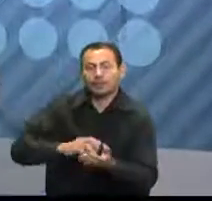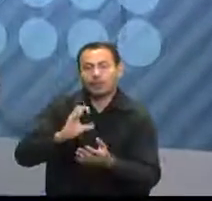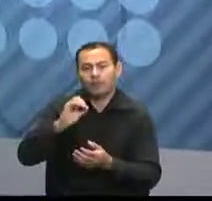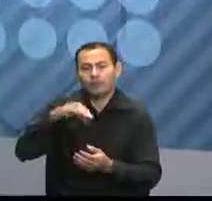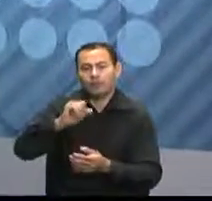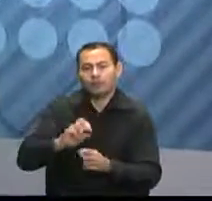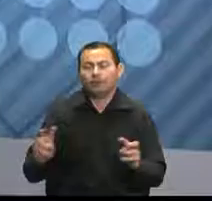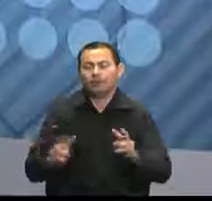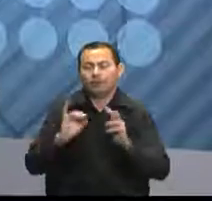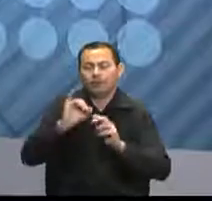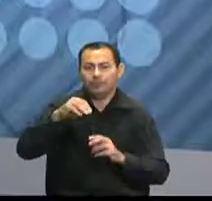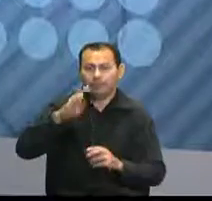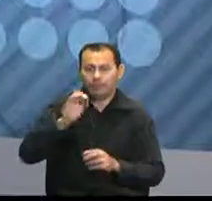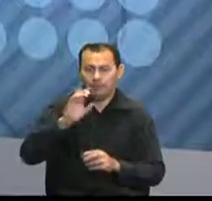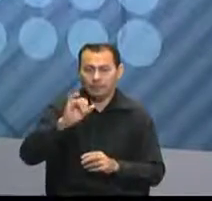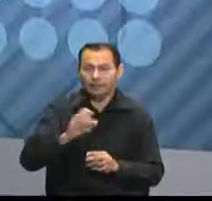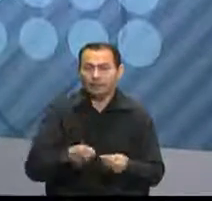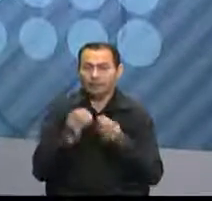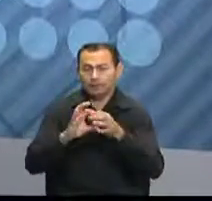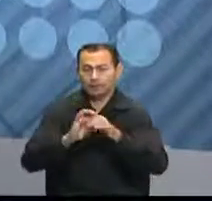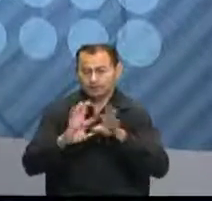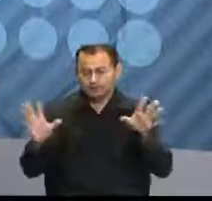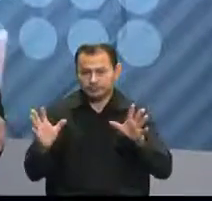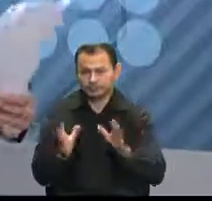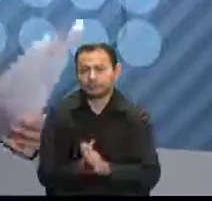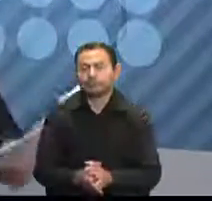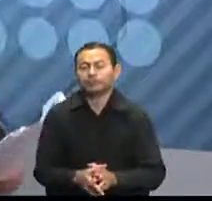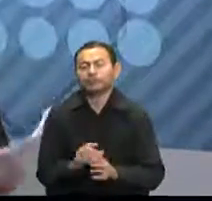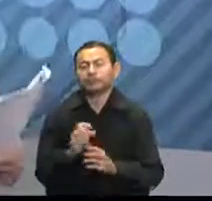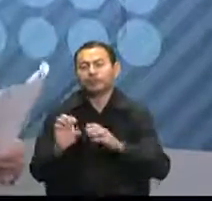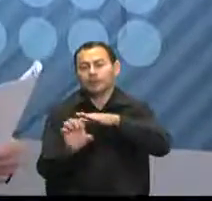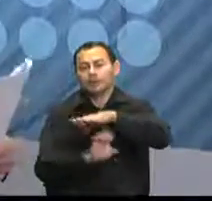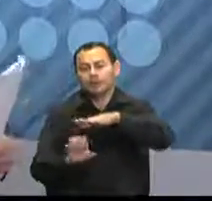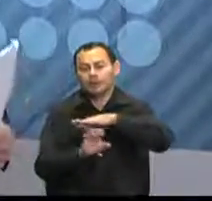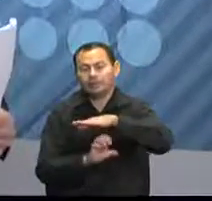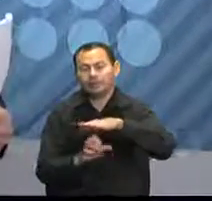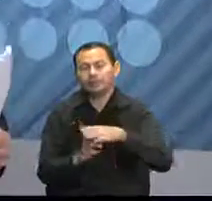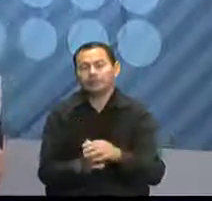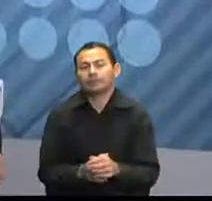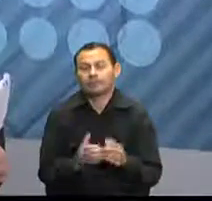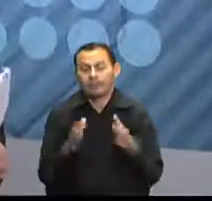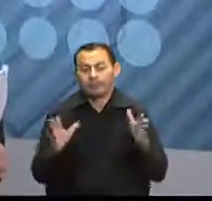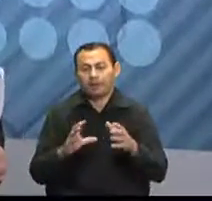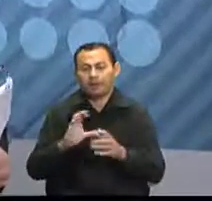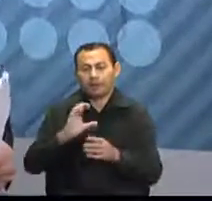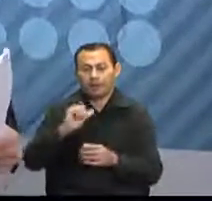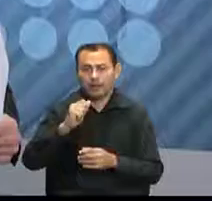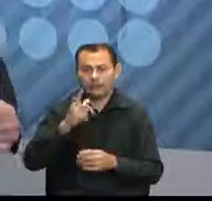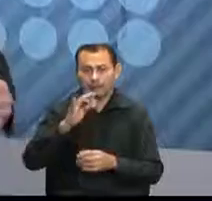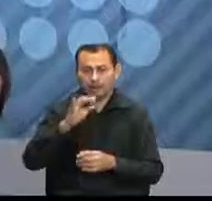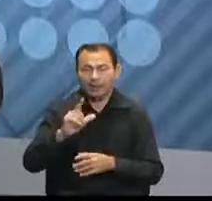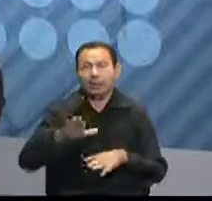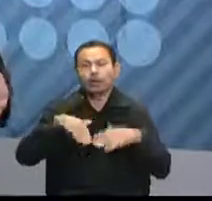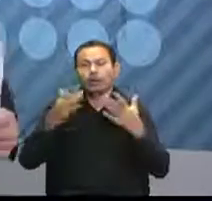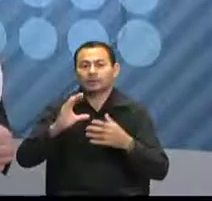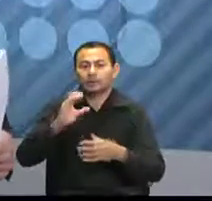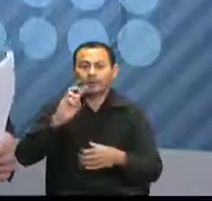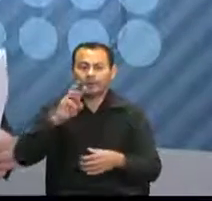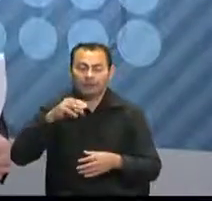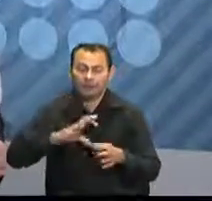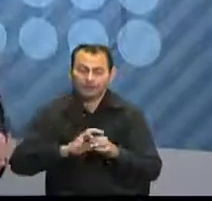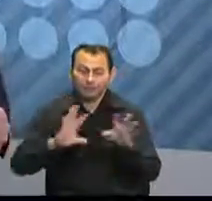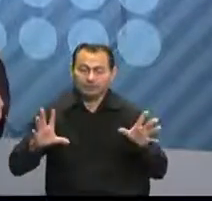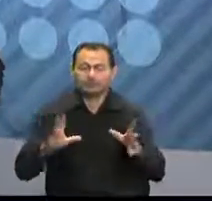de valores mobiliários que tem que dar essa autorização para essa empresa abrir seu capital e quando a cvm da